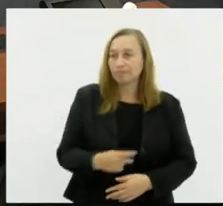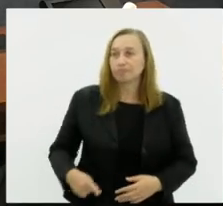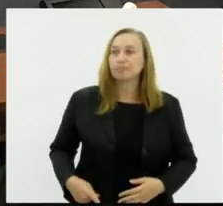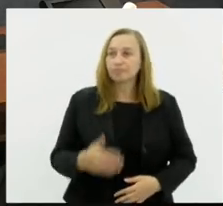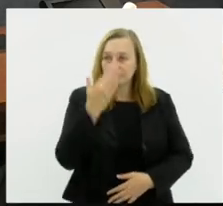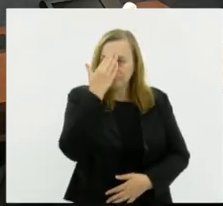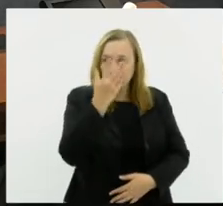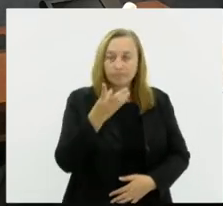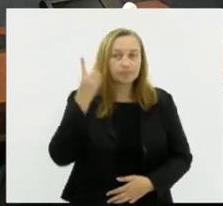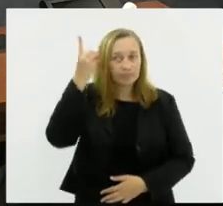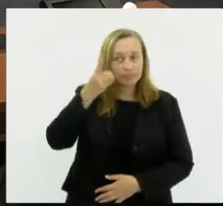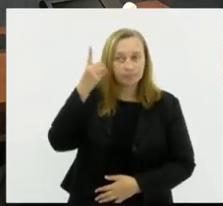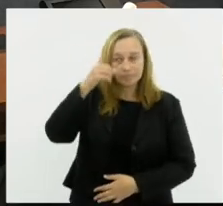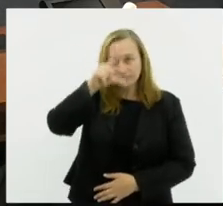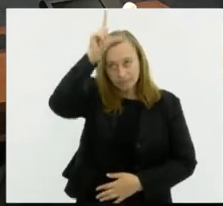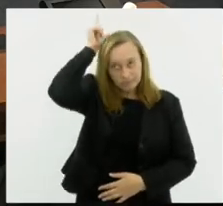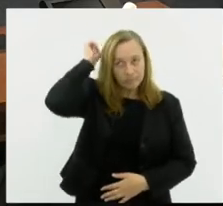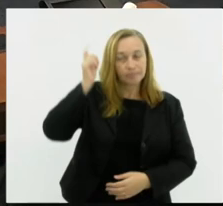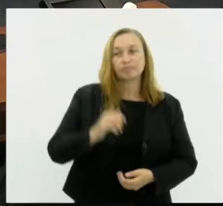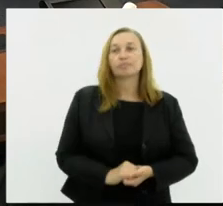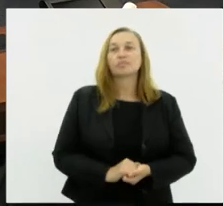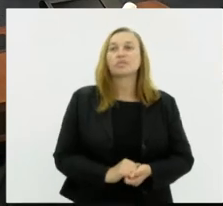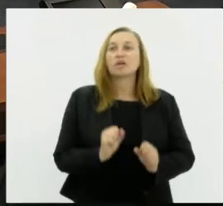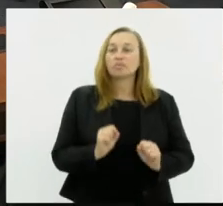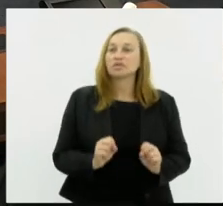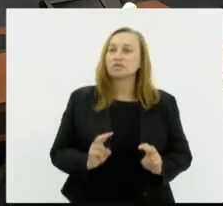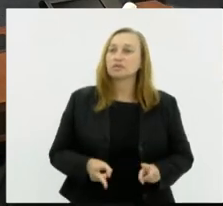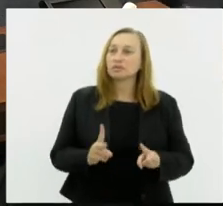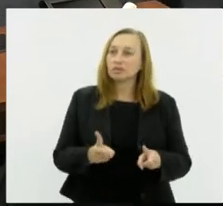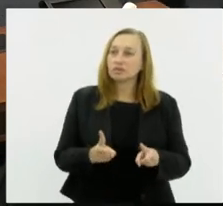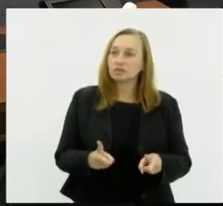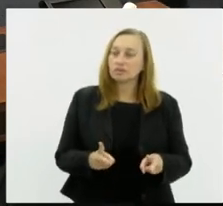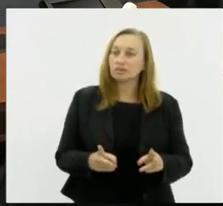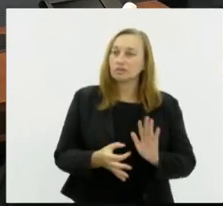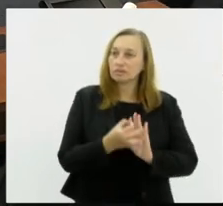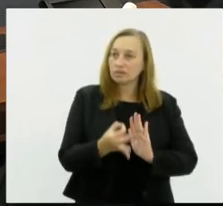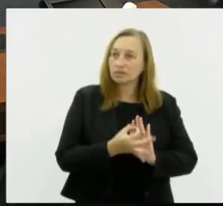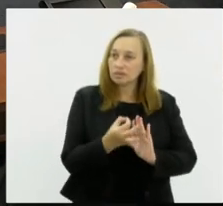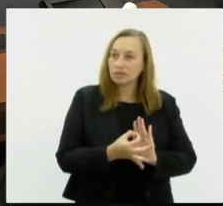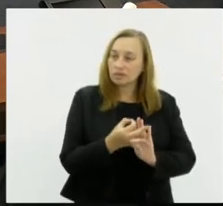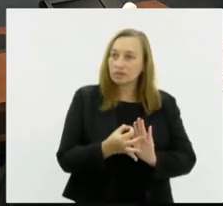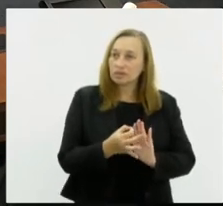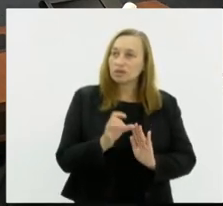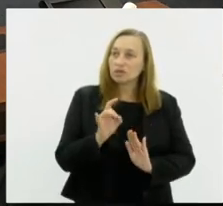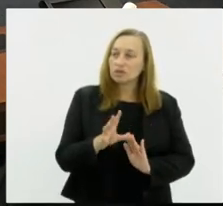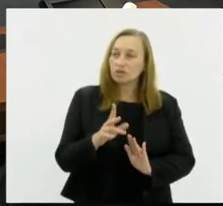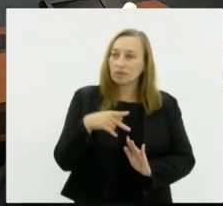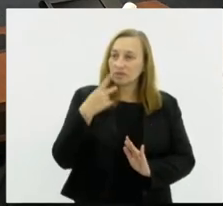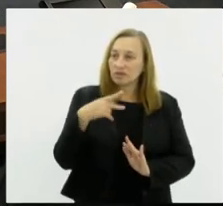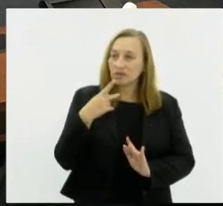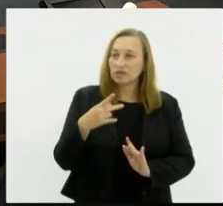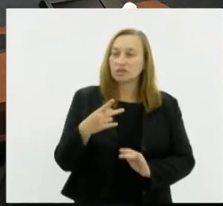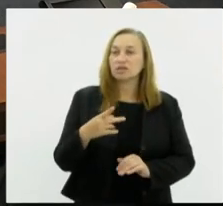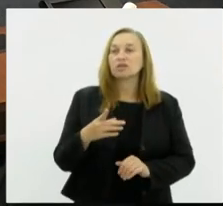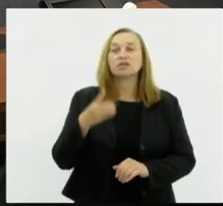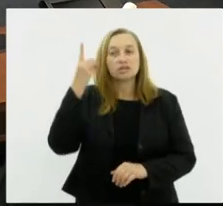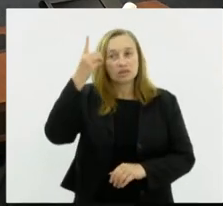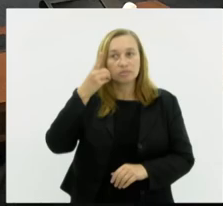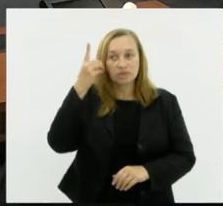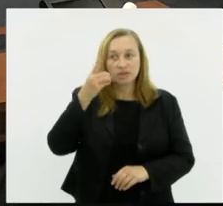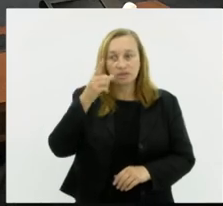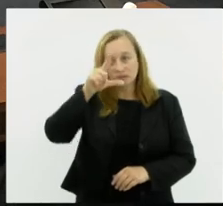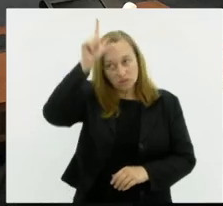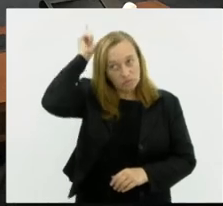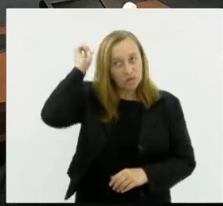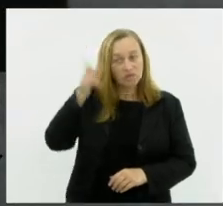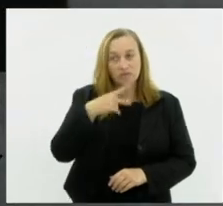Obrigado, deputado Luiz Paulo. Podemos continuar com os pareceres? Presidente, pode ser só justificar, já que o deputado Luiz Paulo trouxe